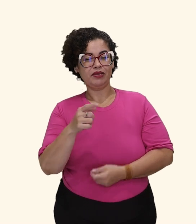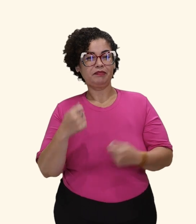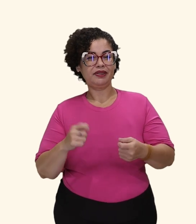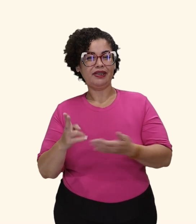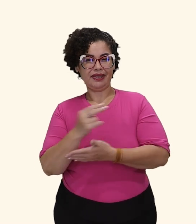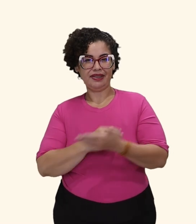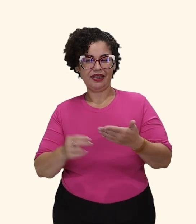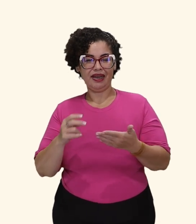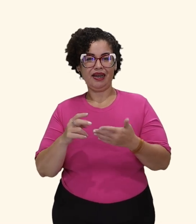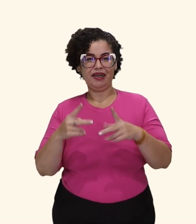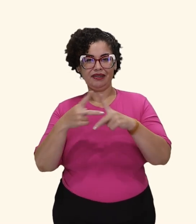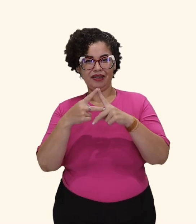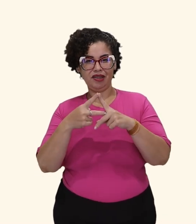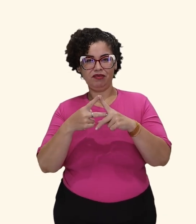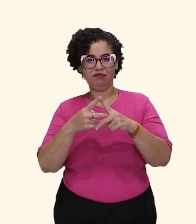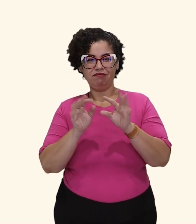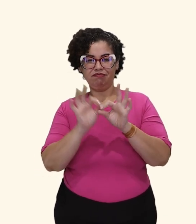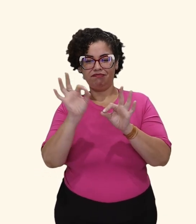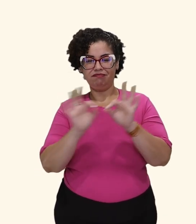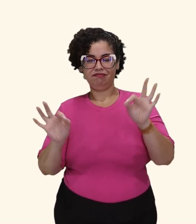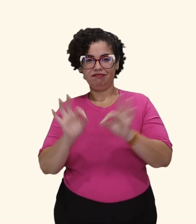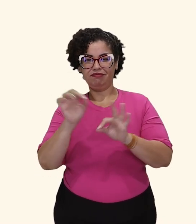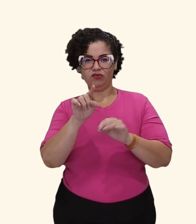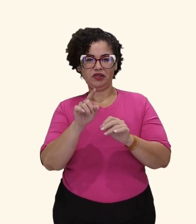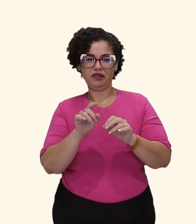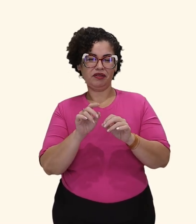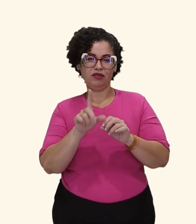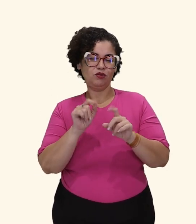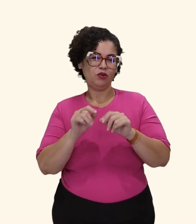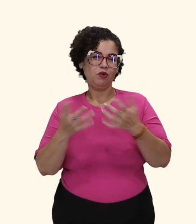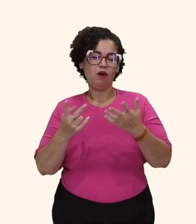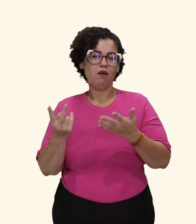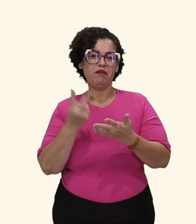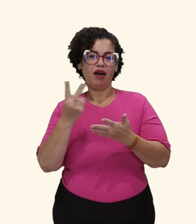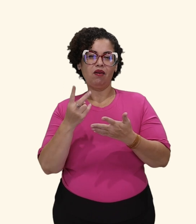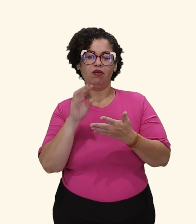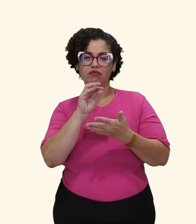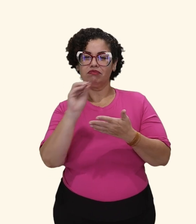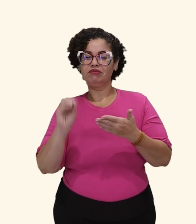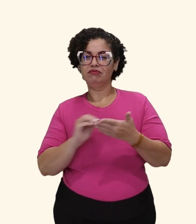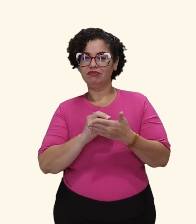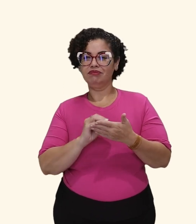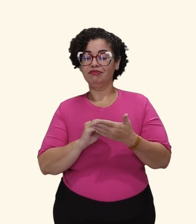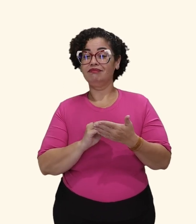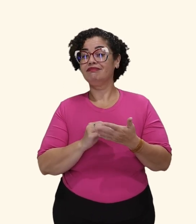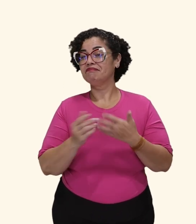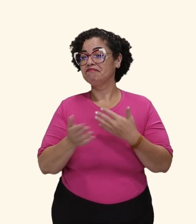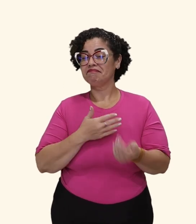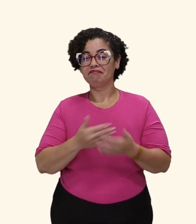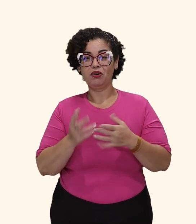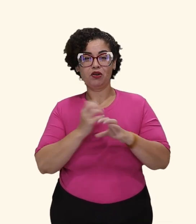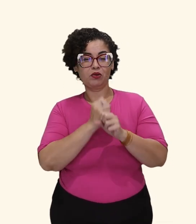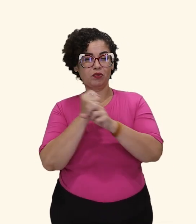Bom, se você tivesse que desenhar um triângulo com medidas que você escolheria, quais seriam esses valores?